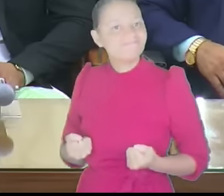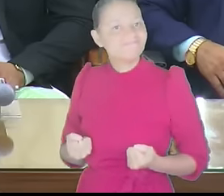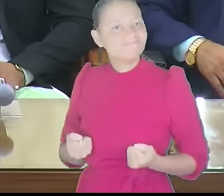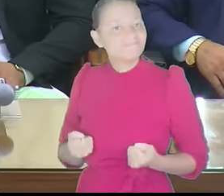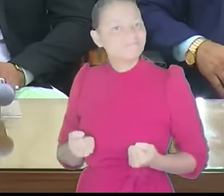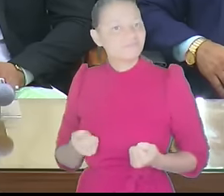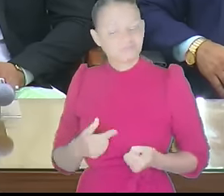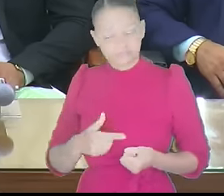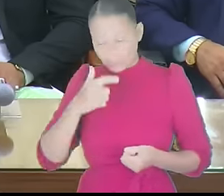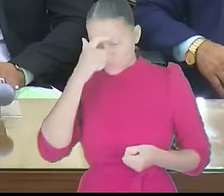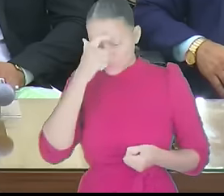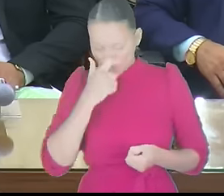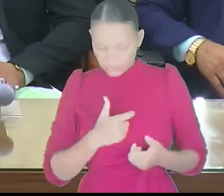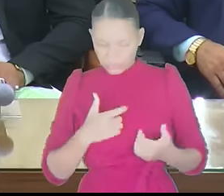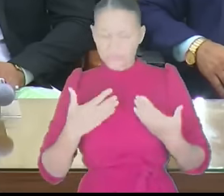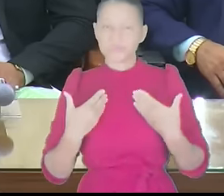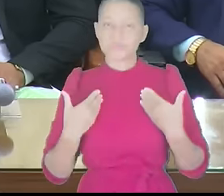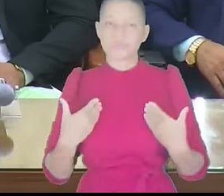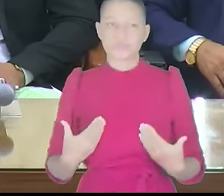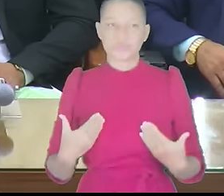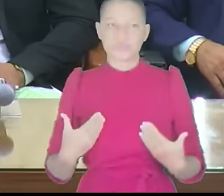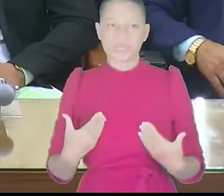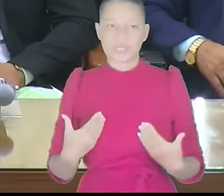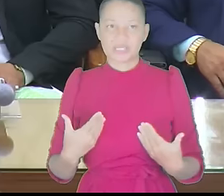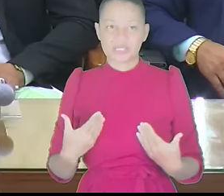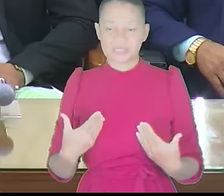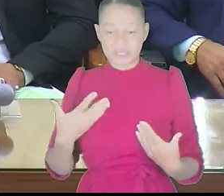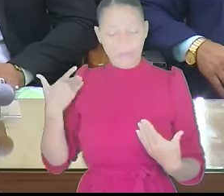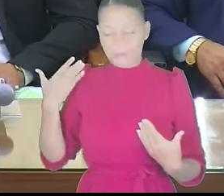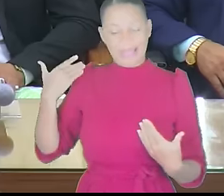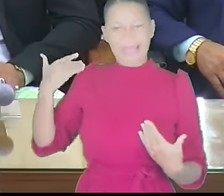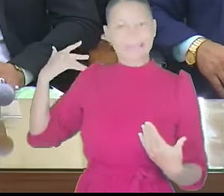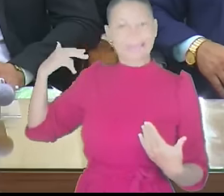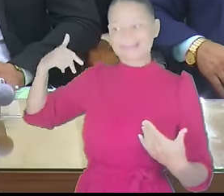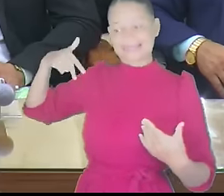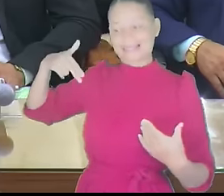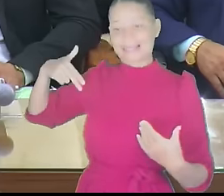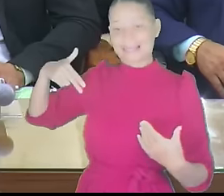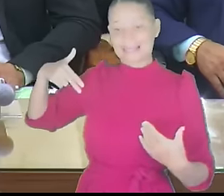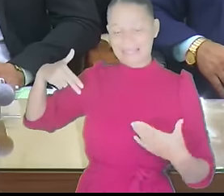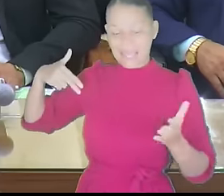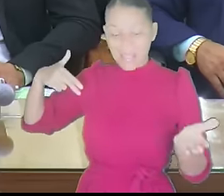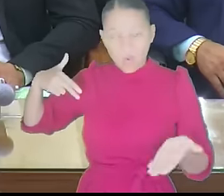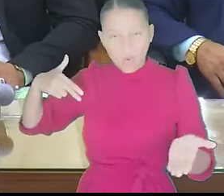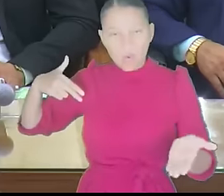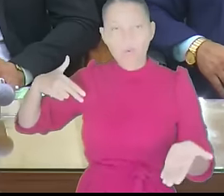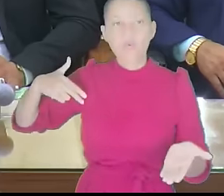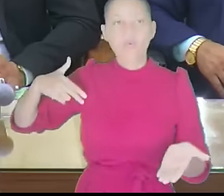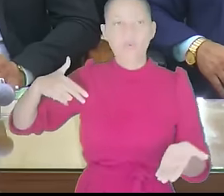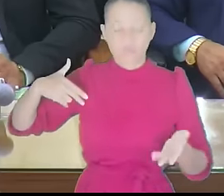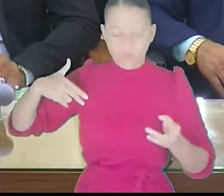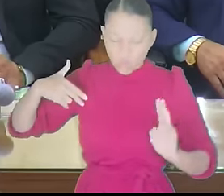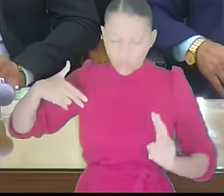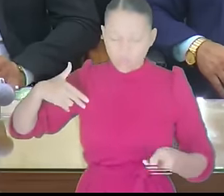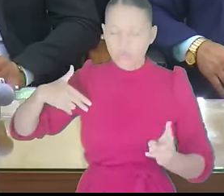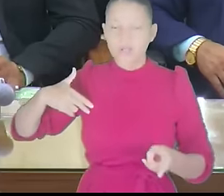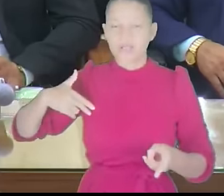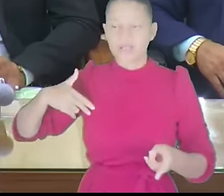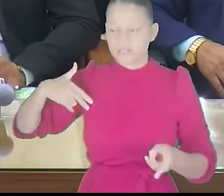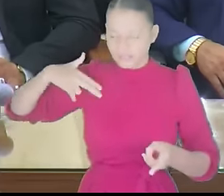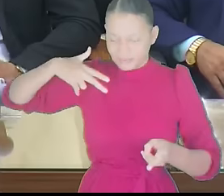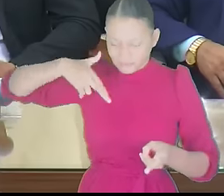aquele que anda. Não é andava. O tempo do verbo é presente e contínuo. Eu sou